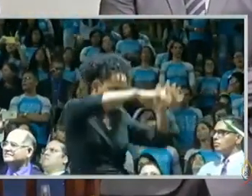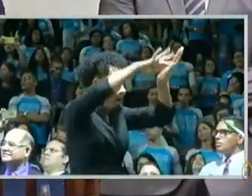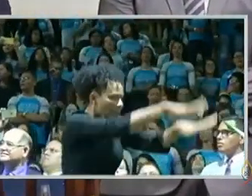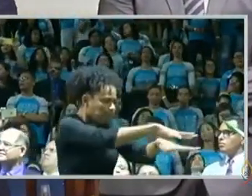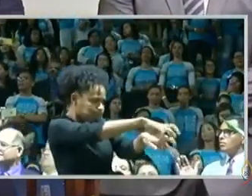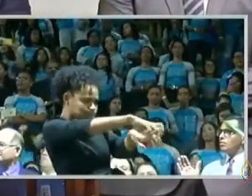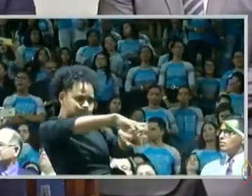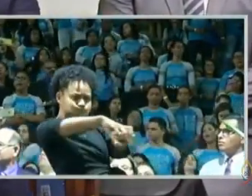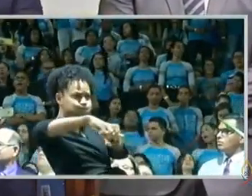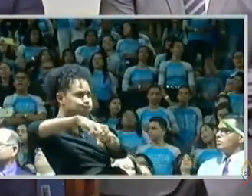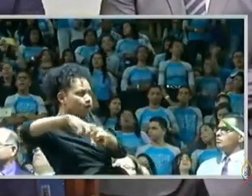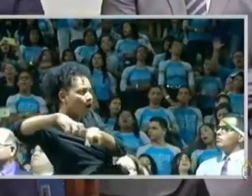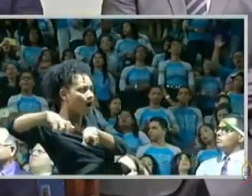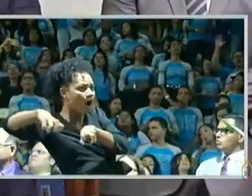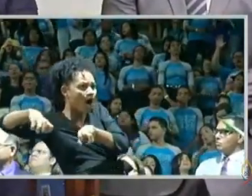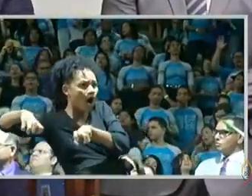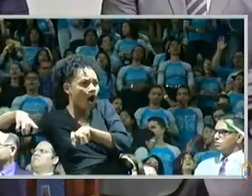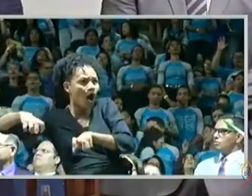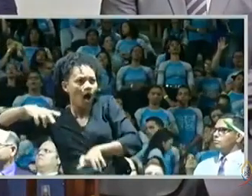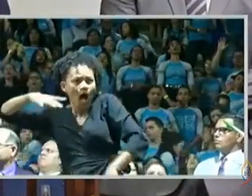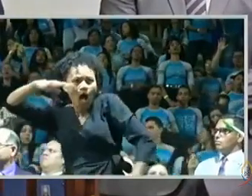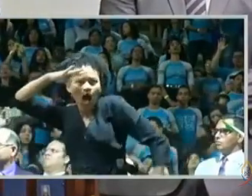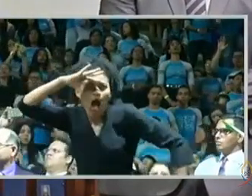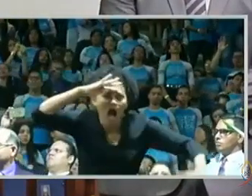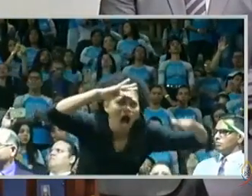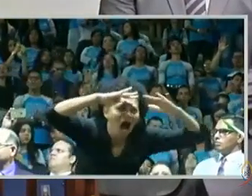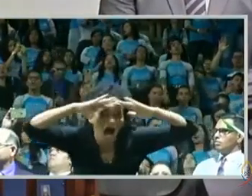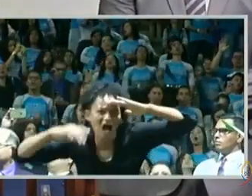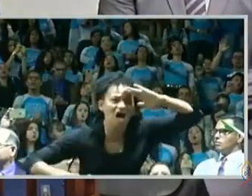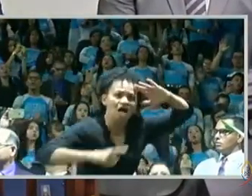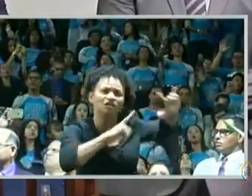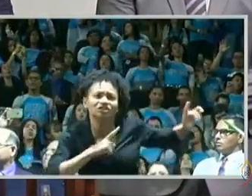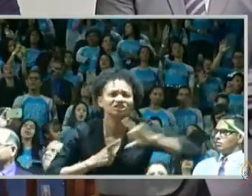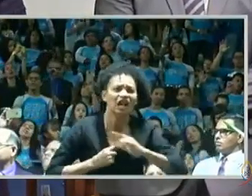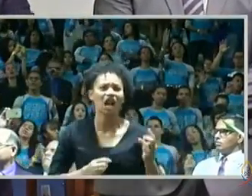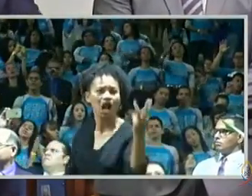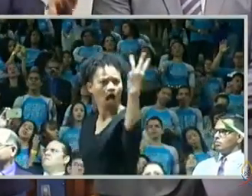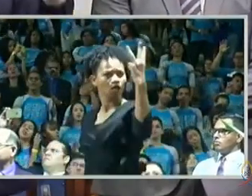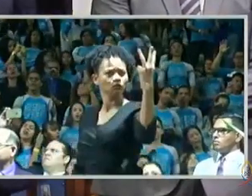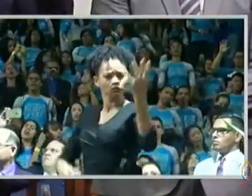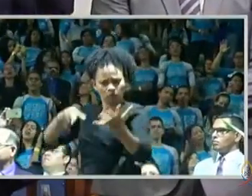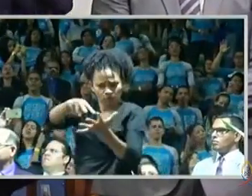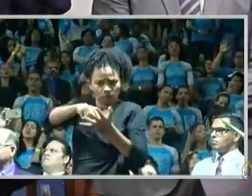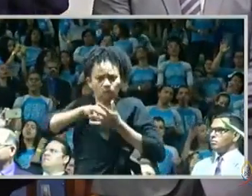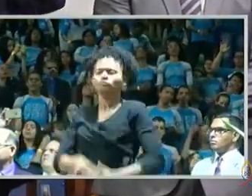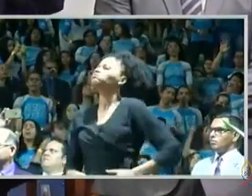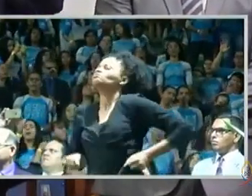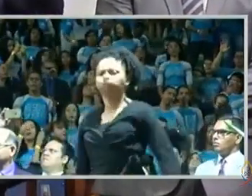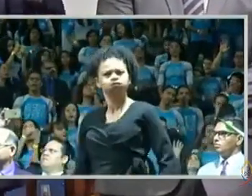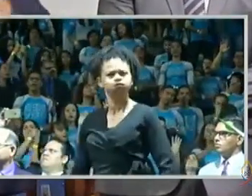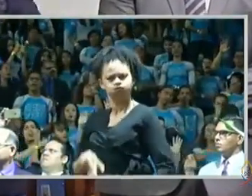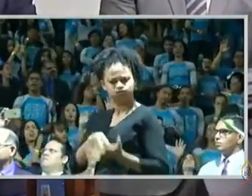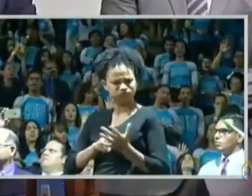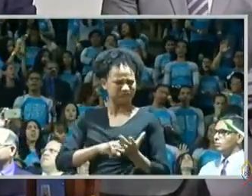vez. Mas no meio da multidão, os três ficaram de pé.